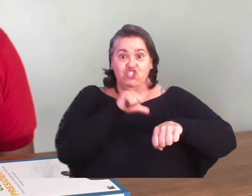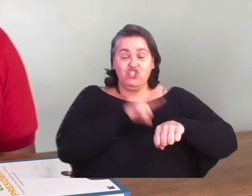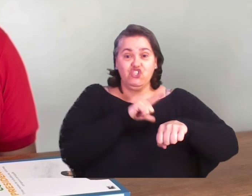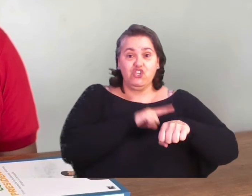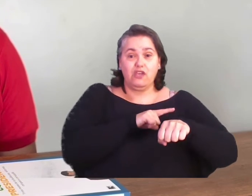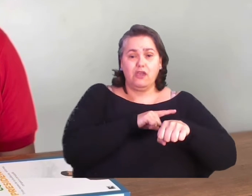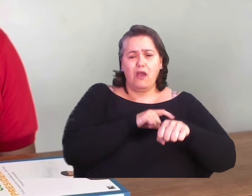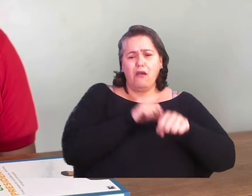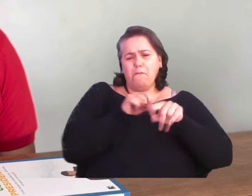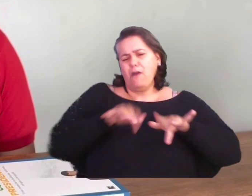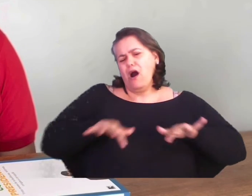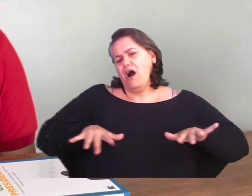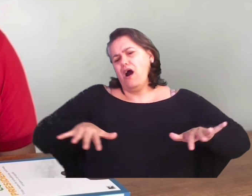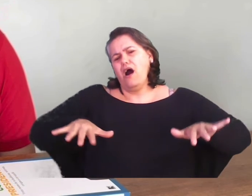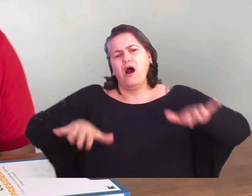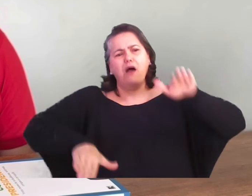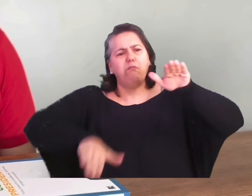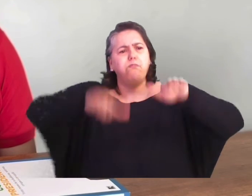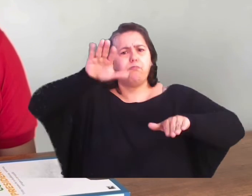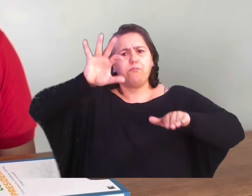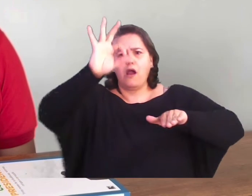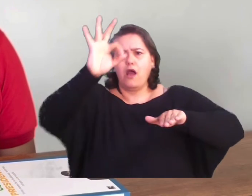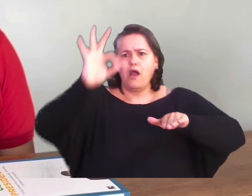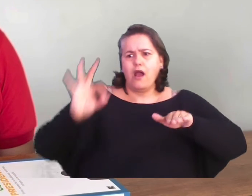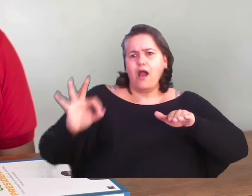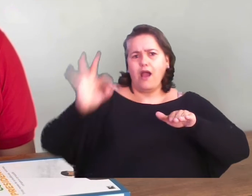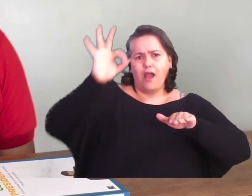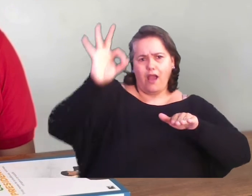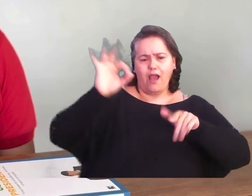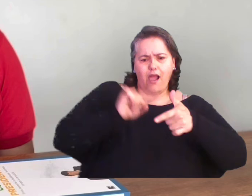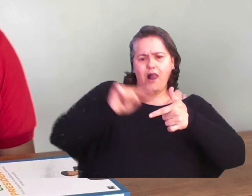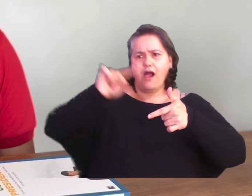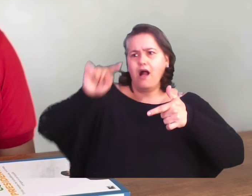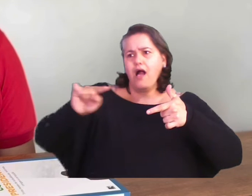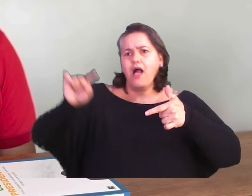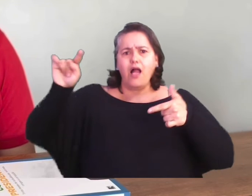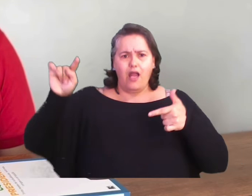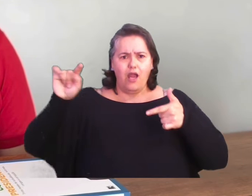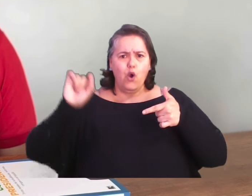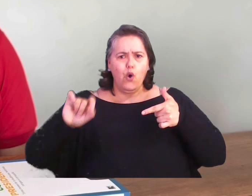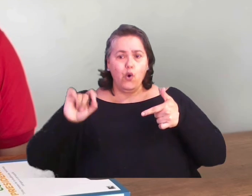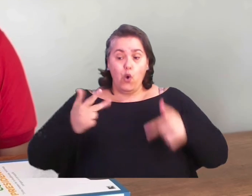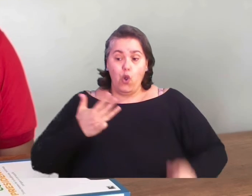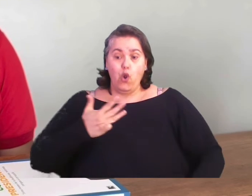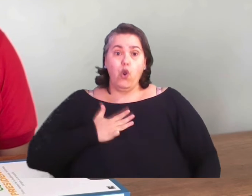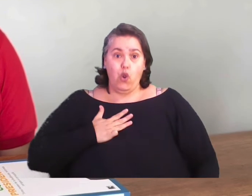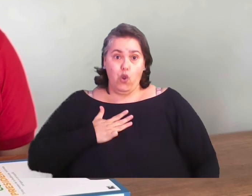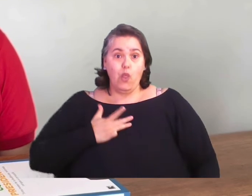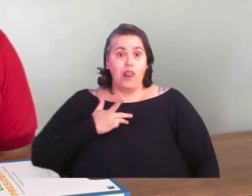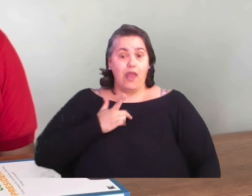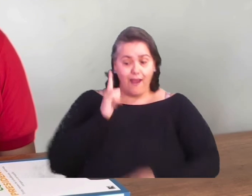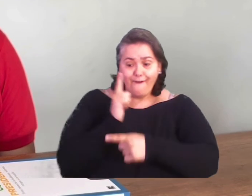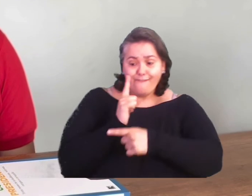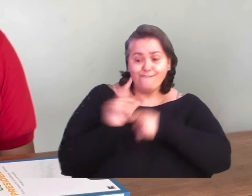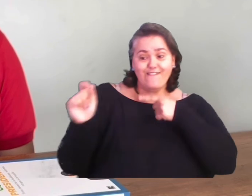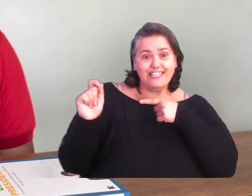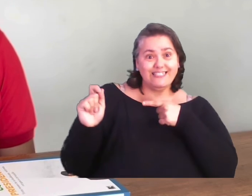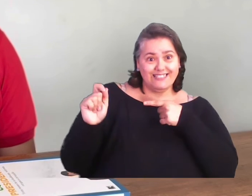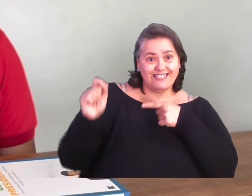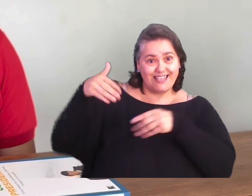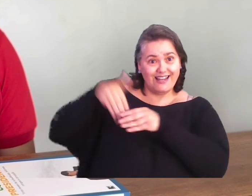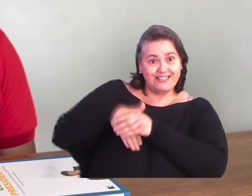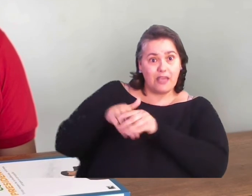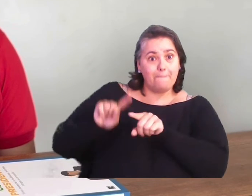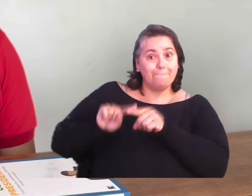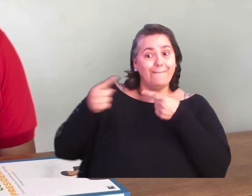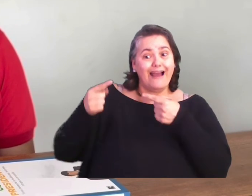uma grande probabilidade de que o Lula pudesse vencer aquela eleição,